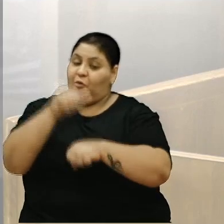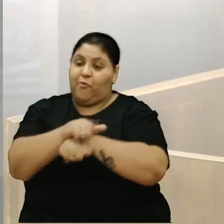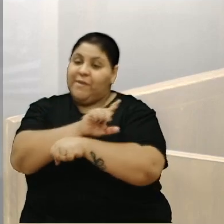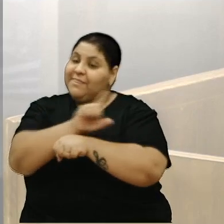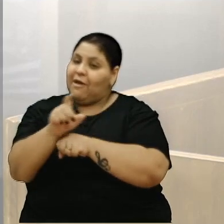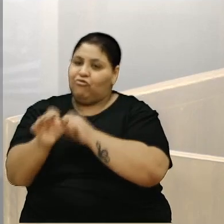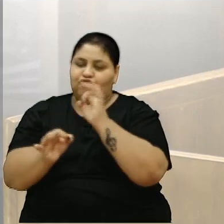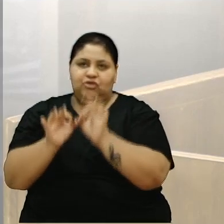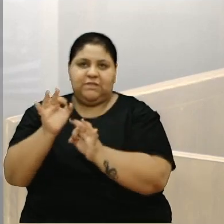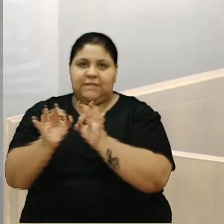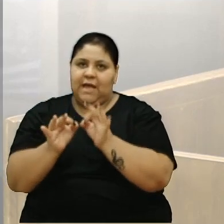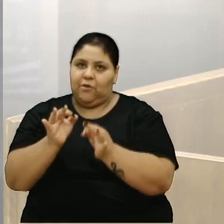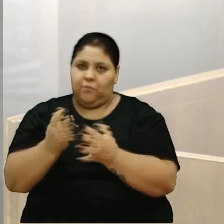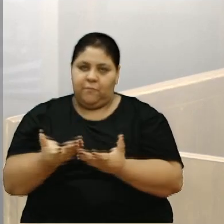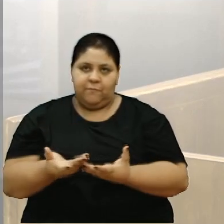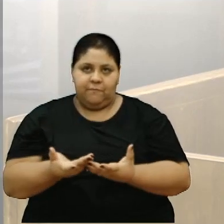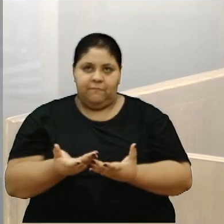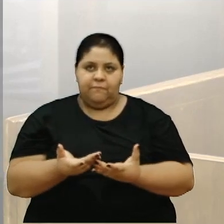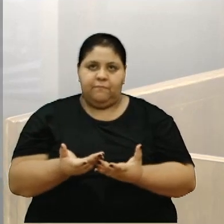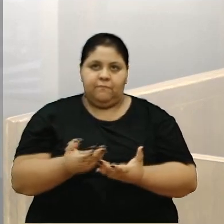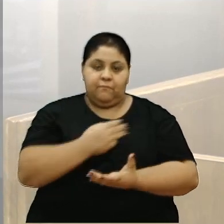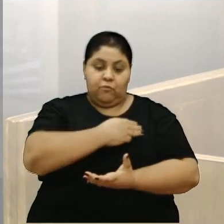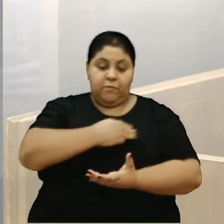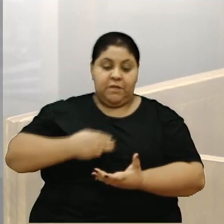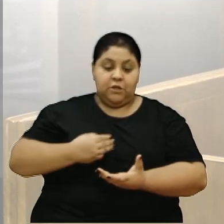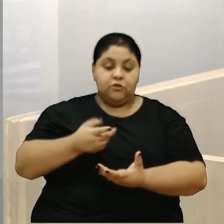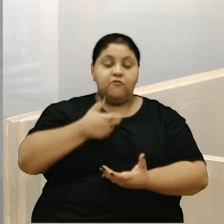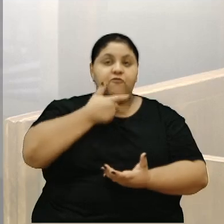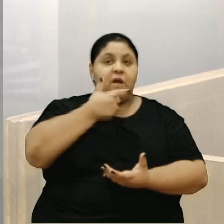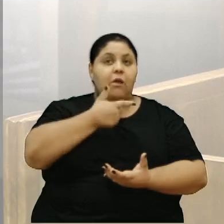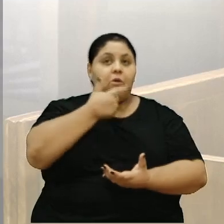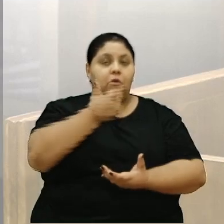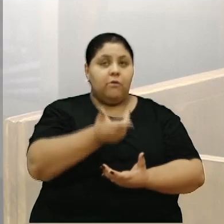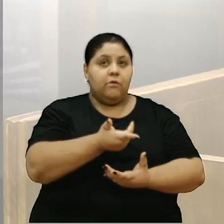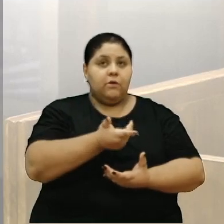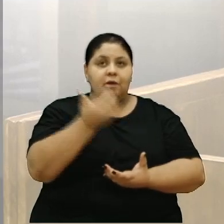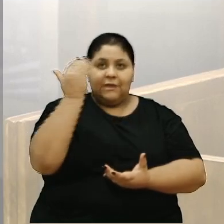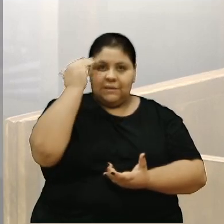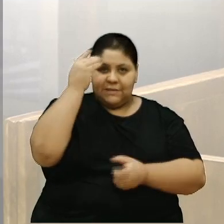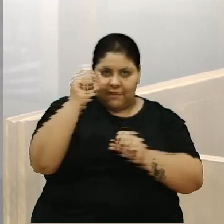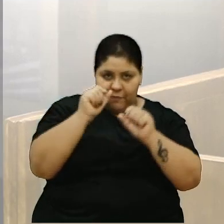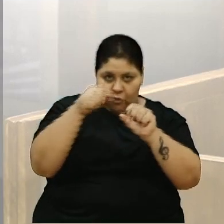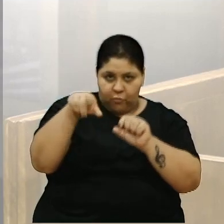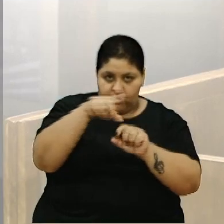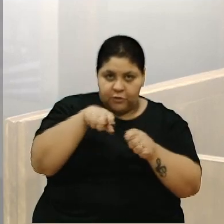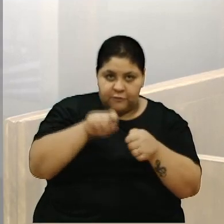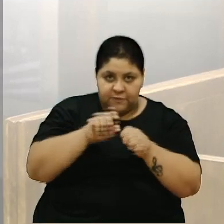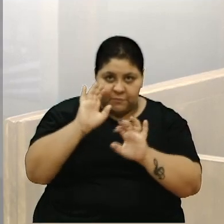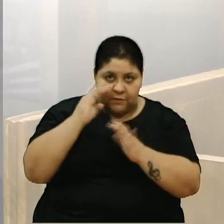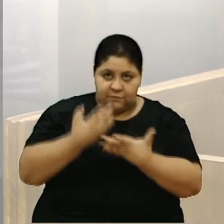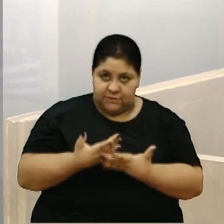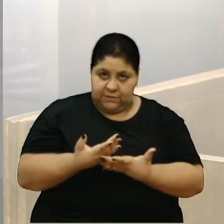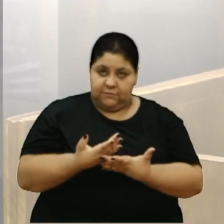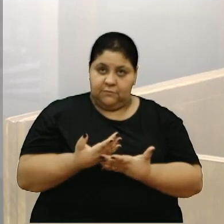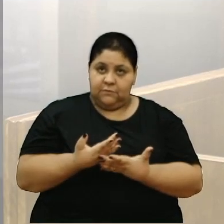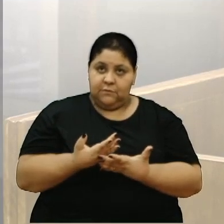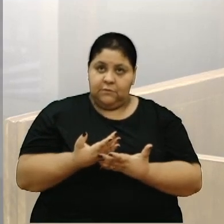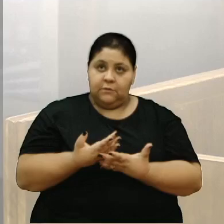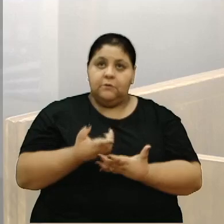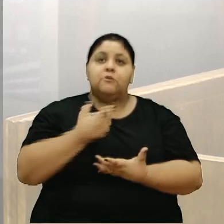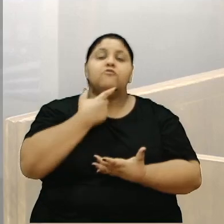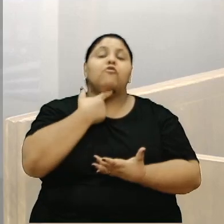judiciário. E o ministro falou, sabe como que nós fizemos isso acontecer?